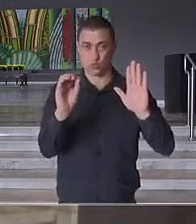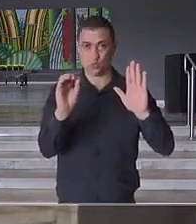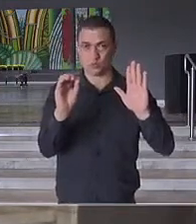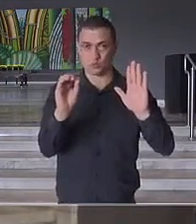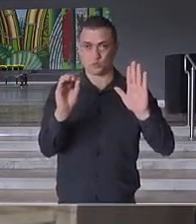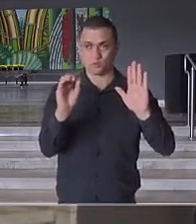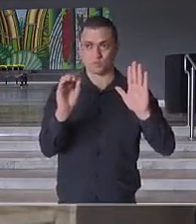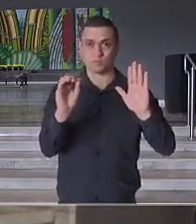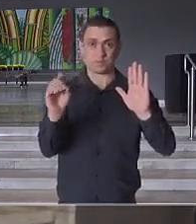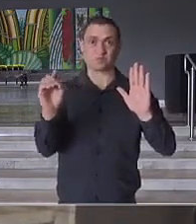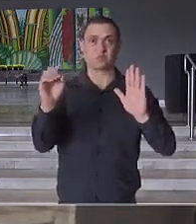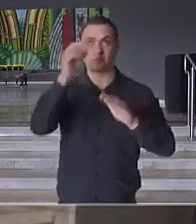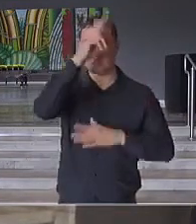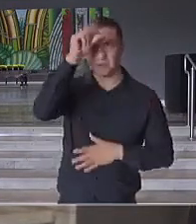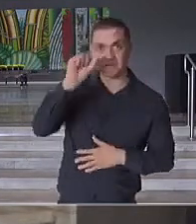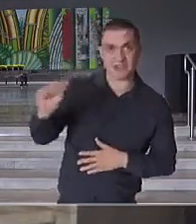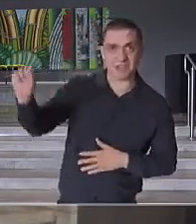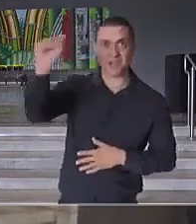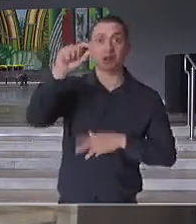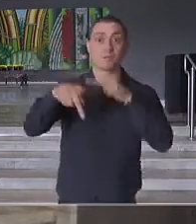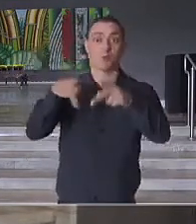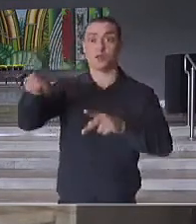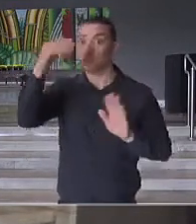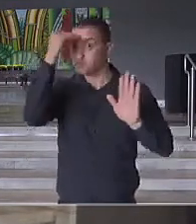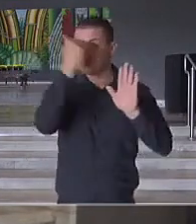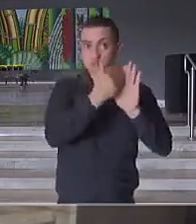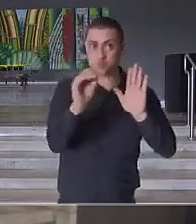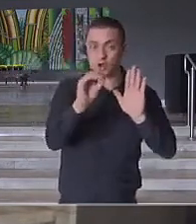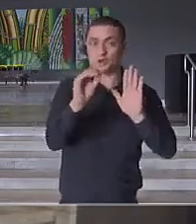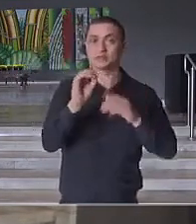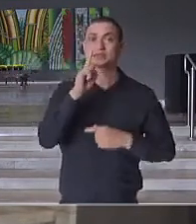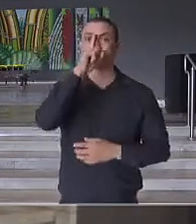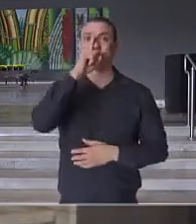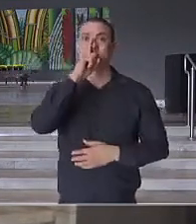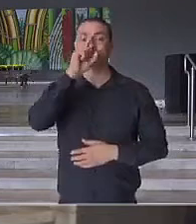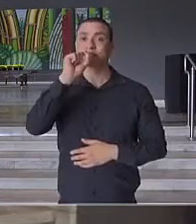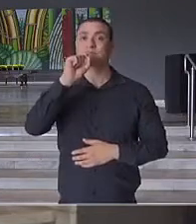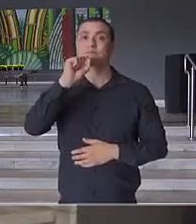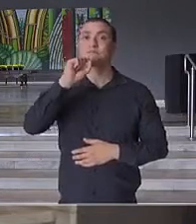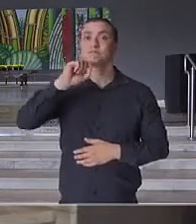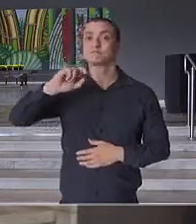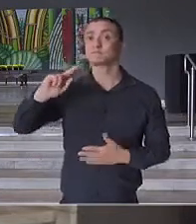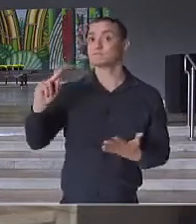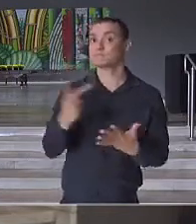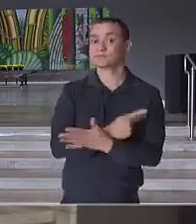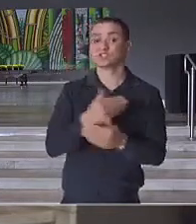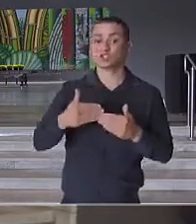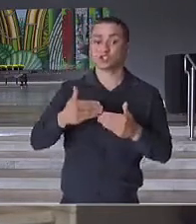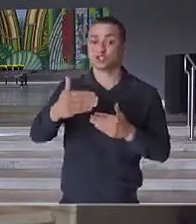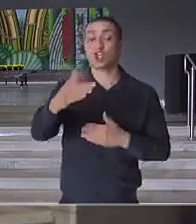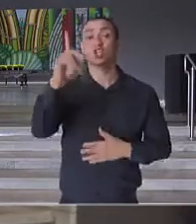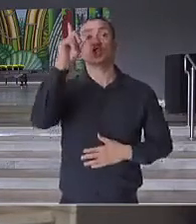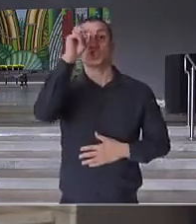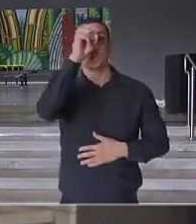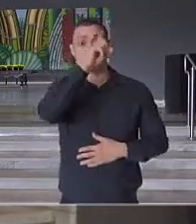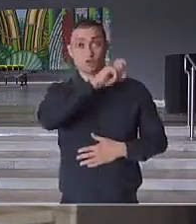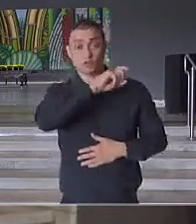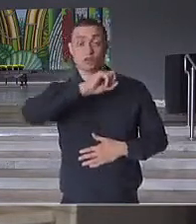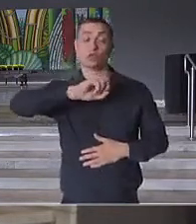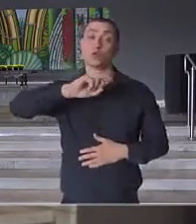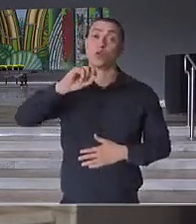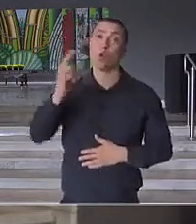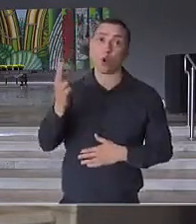cumpridas pelos gestores e pela população, o risco de nós termos dificuldade com